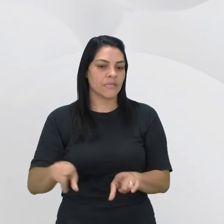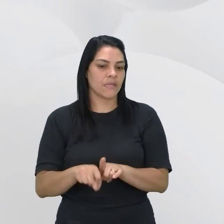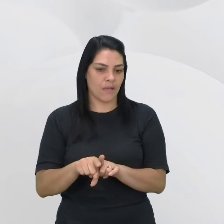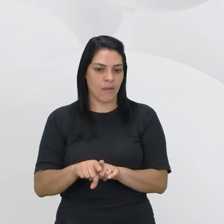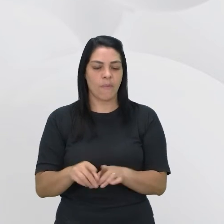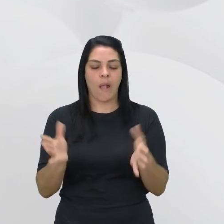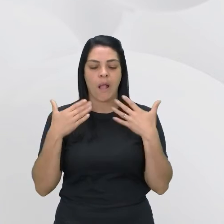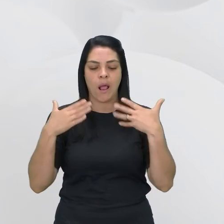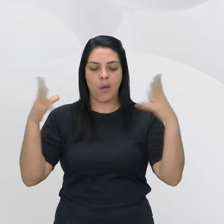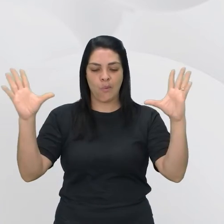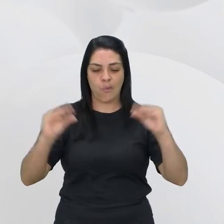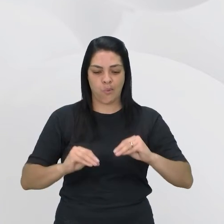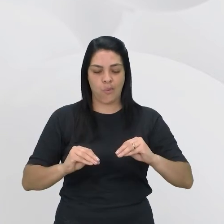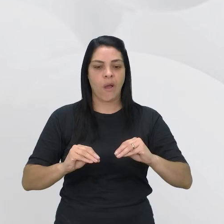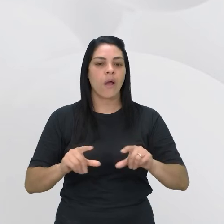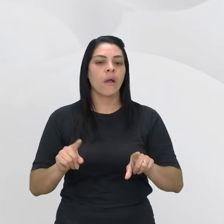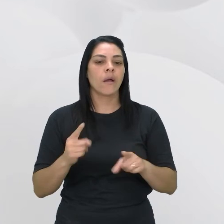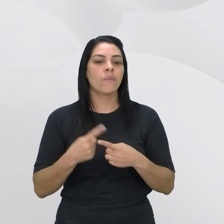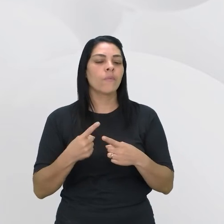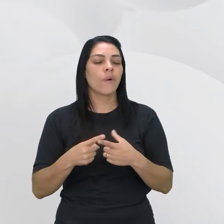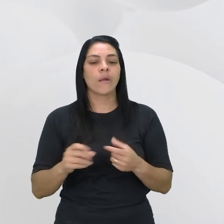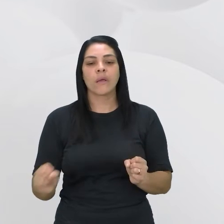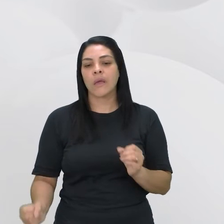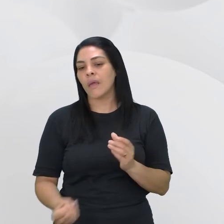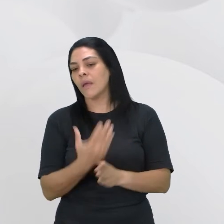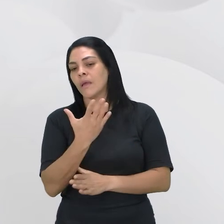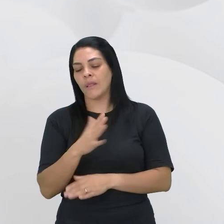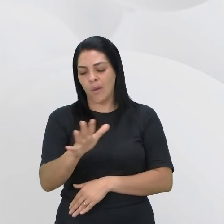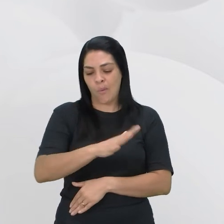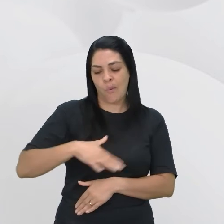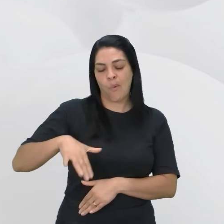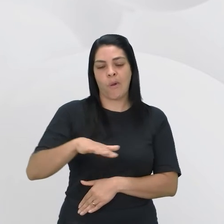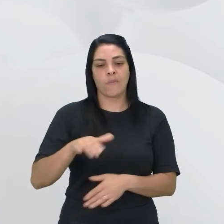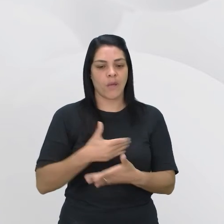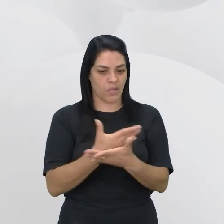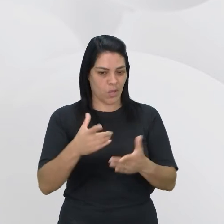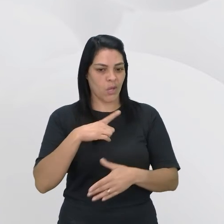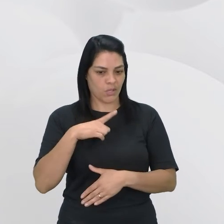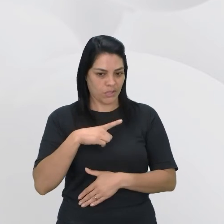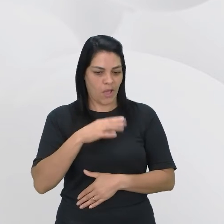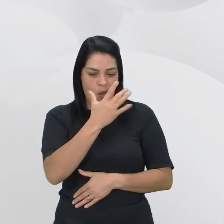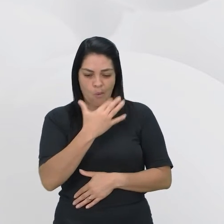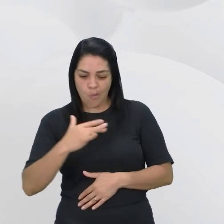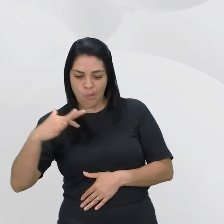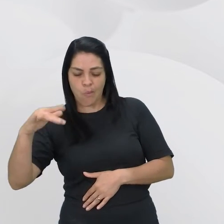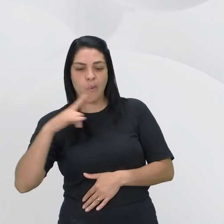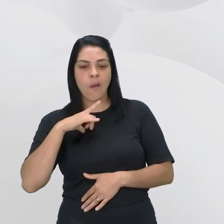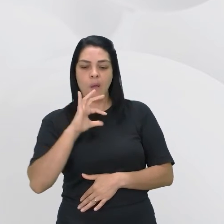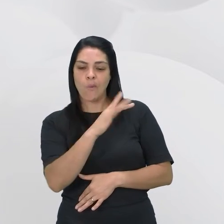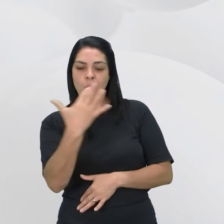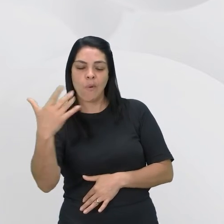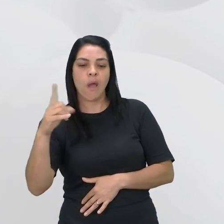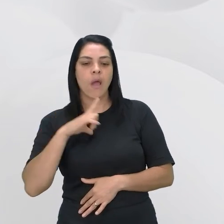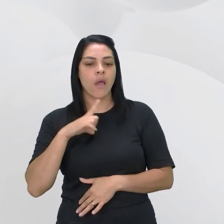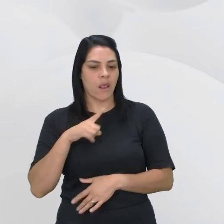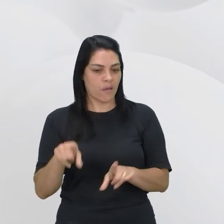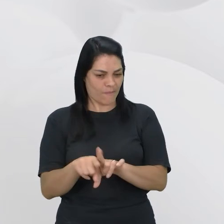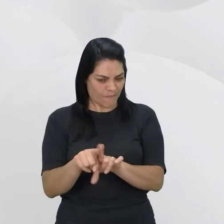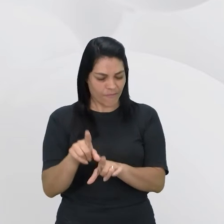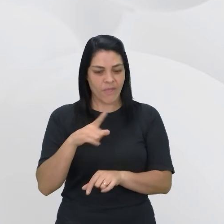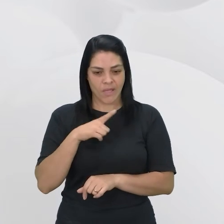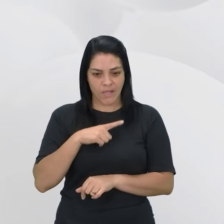calor, né, porque cria um ambiente arborizado, você tem ali a evapotranspiração, o sombreamento, até o processo